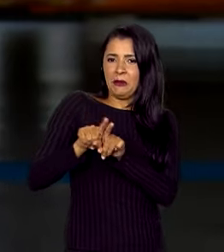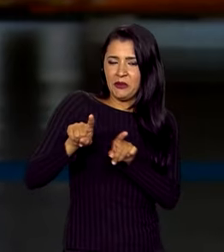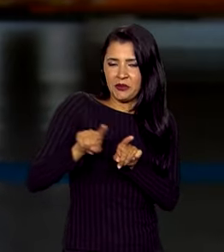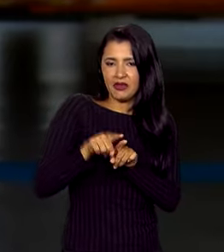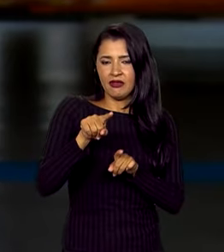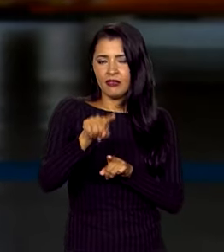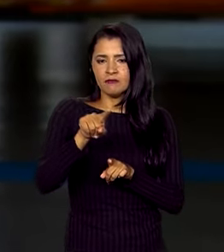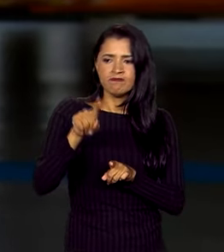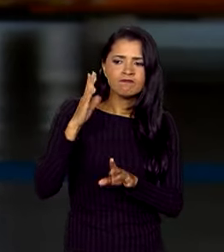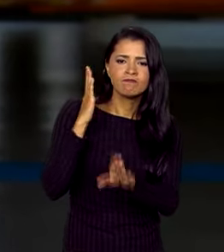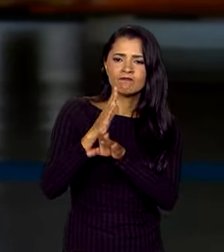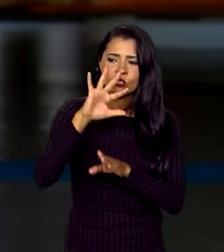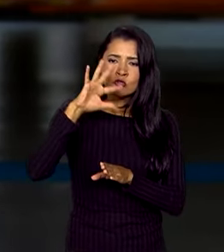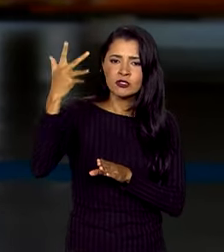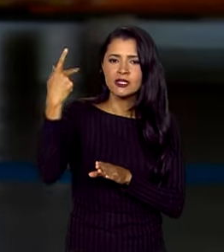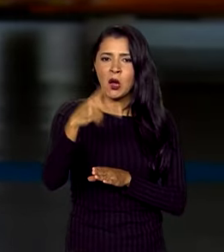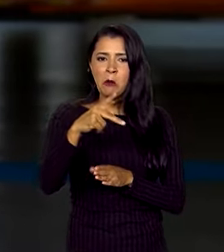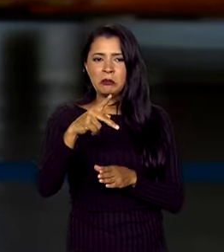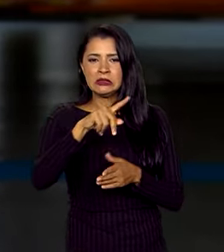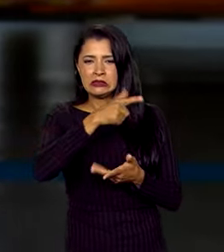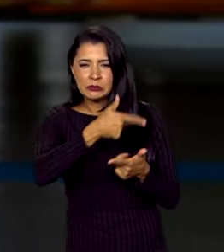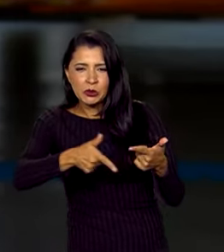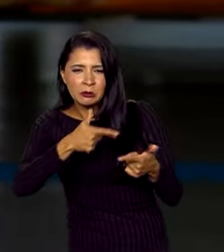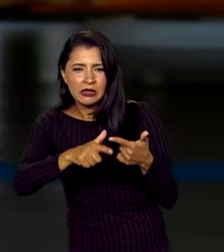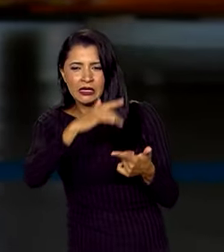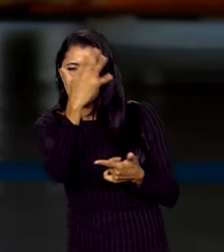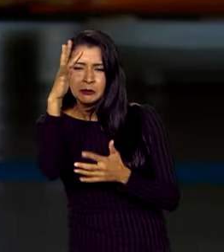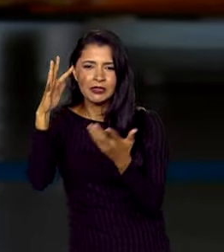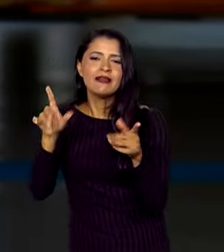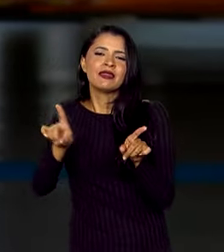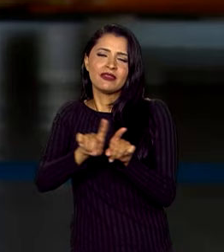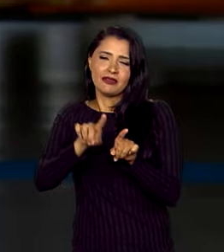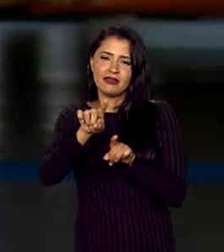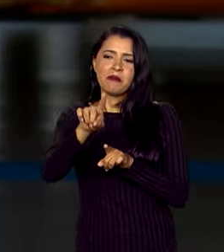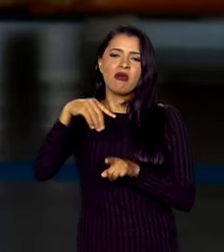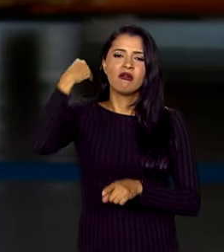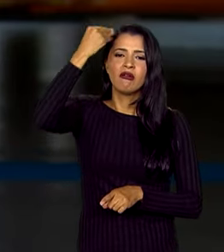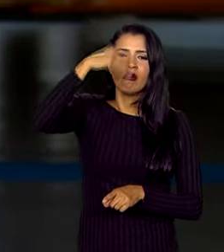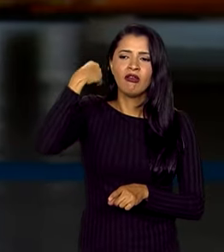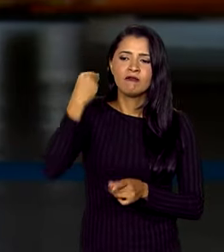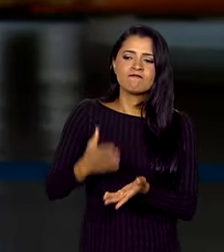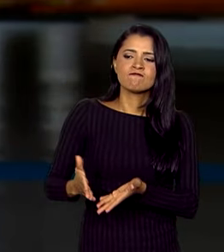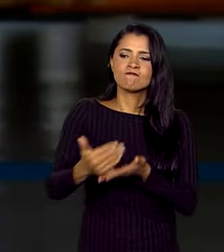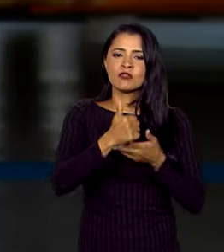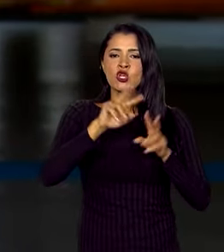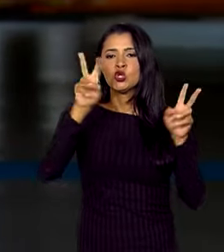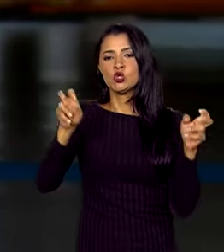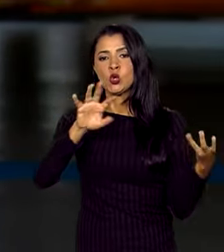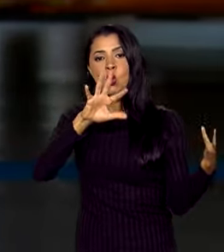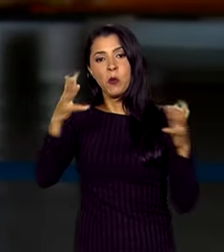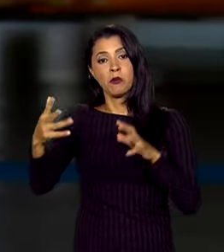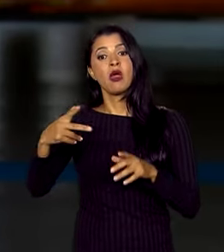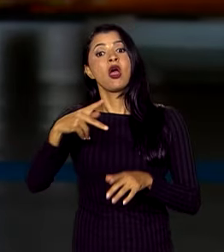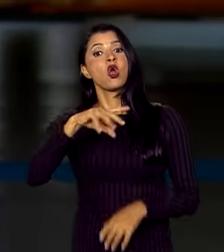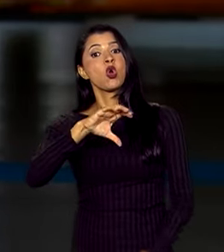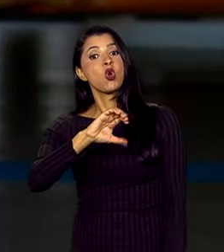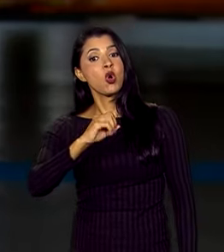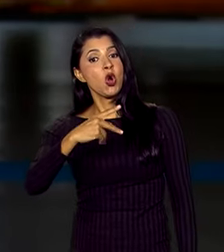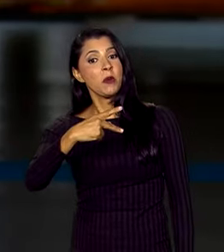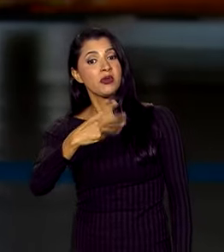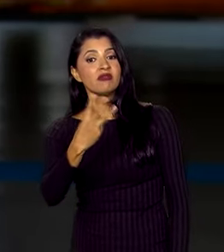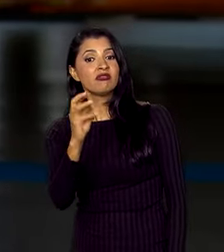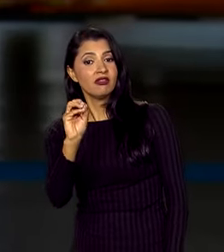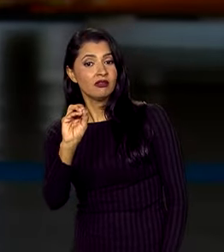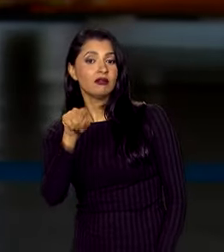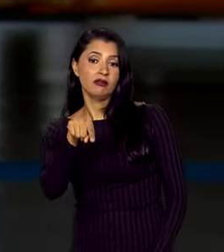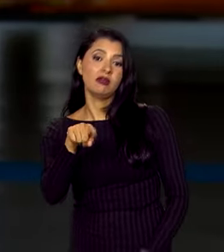questões ambientais, o país também vai reunir experiências da Conferência da ONU sobre o Clima para a COP30, evento